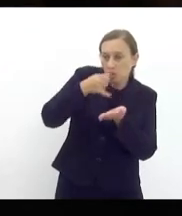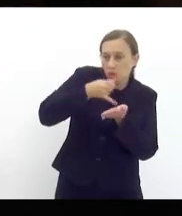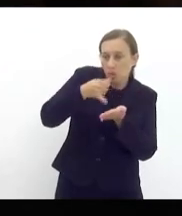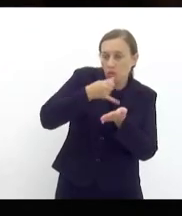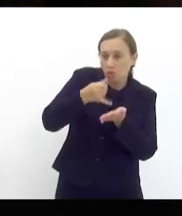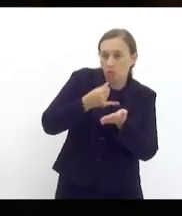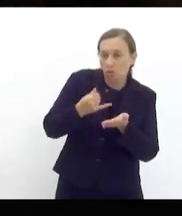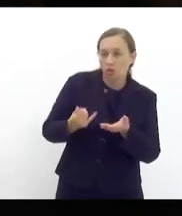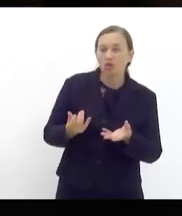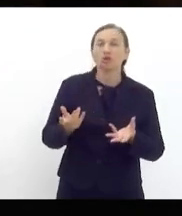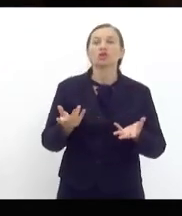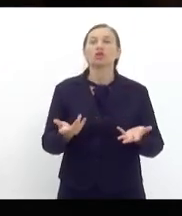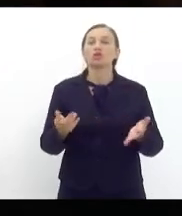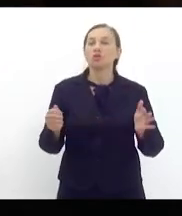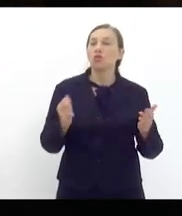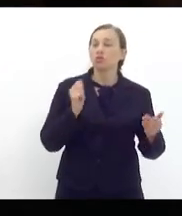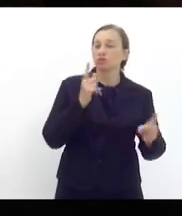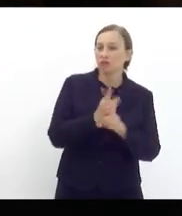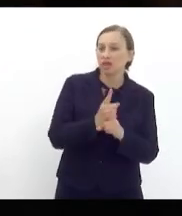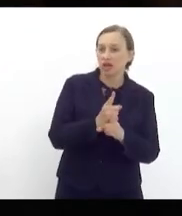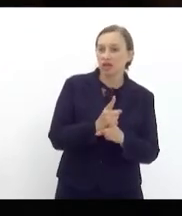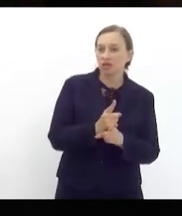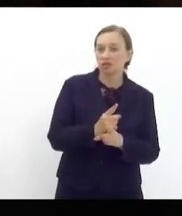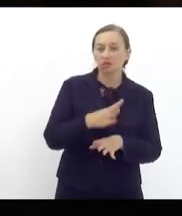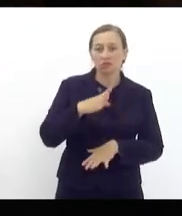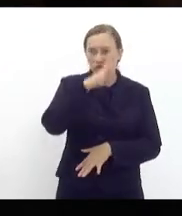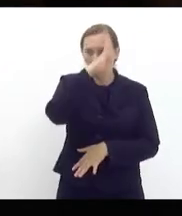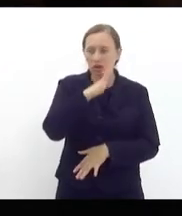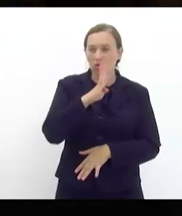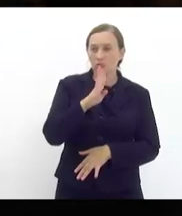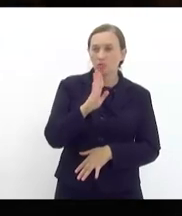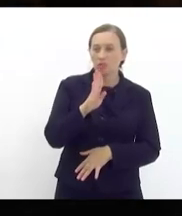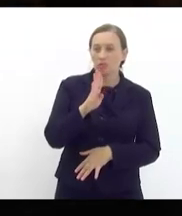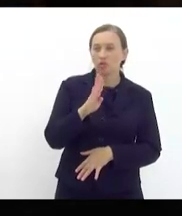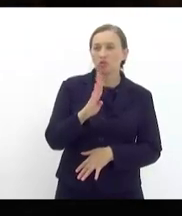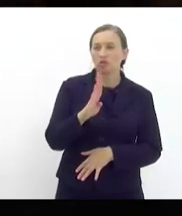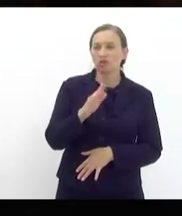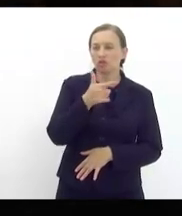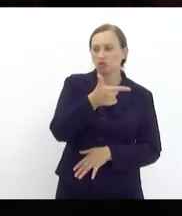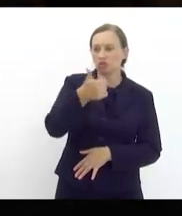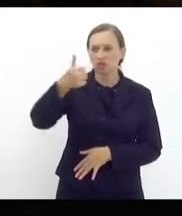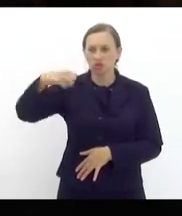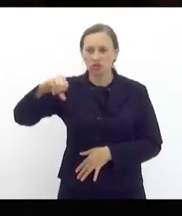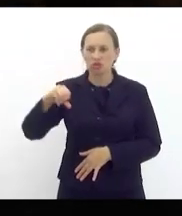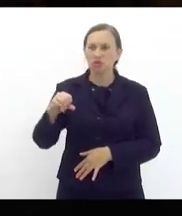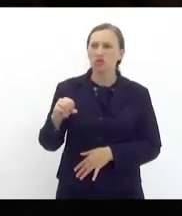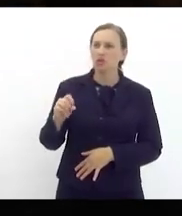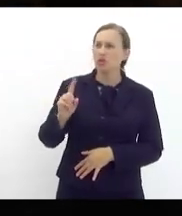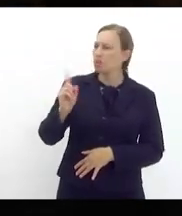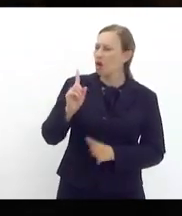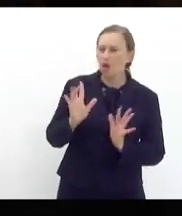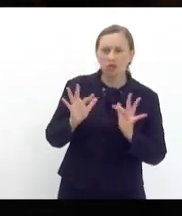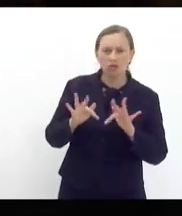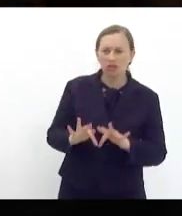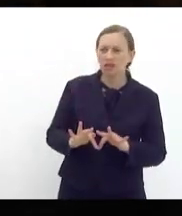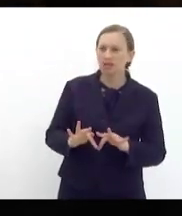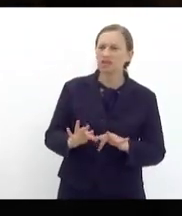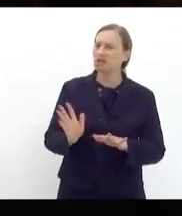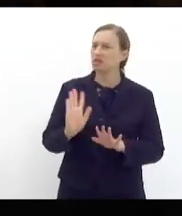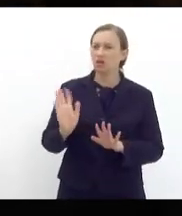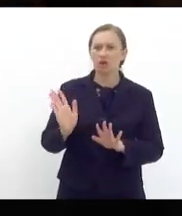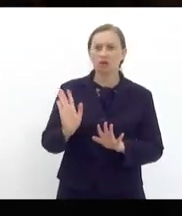Bolsonaro em 2019 mas a gente precisa lembrar não senhora presidenta concluindo exatamente